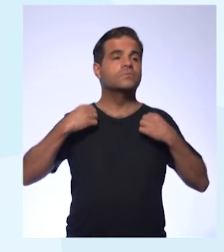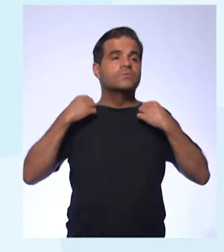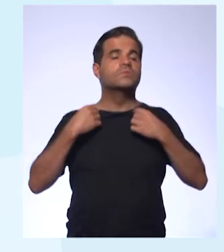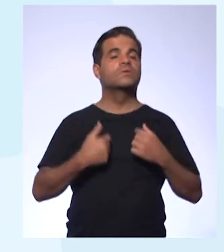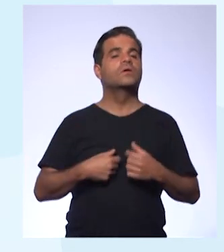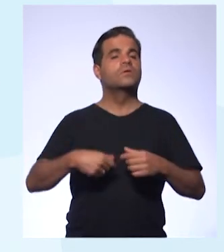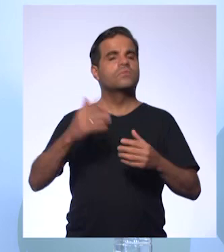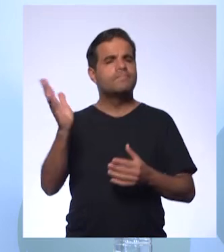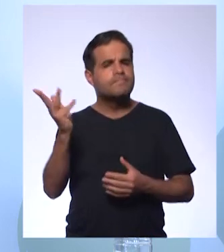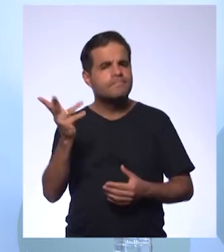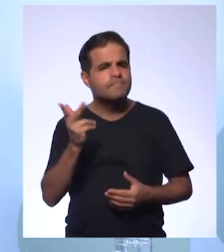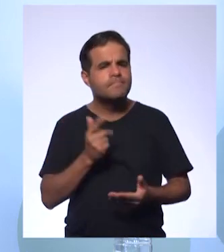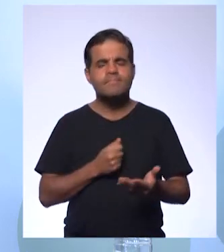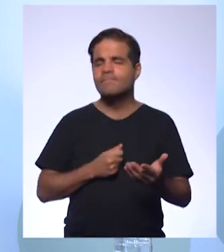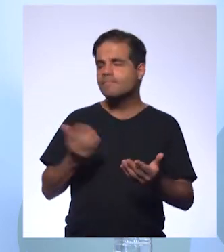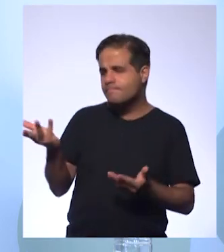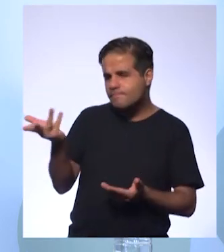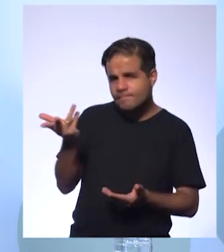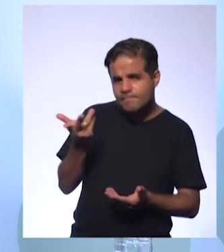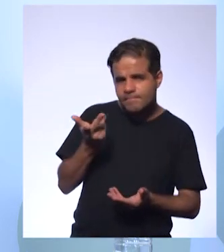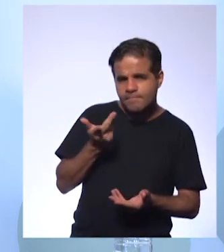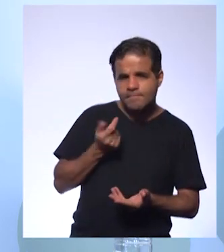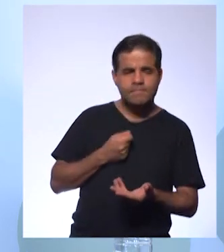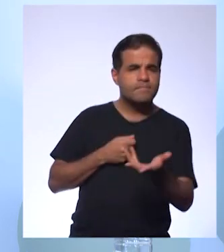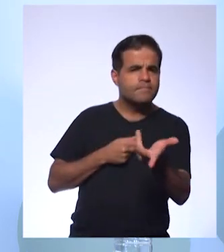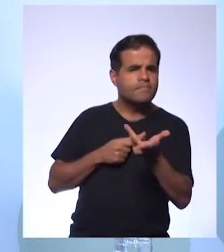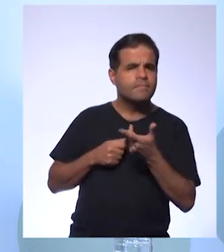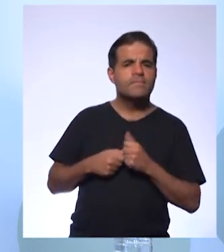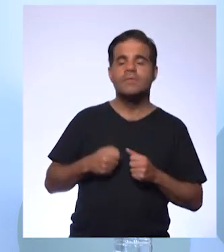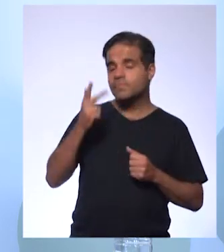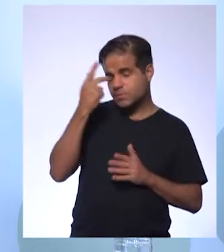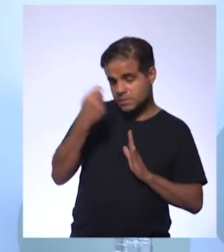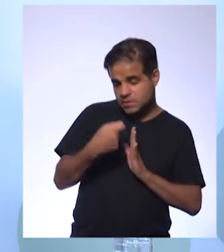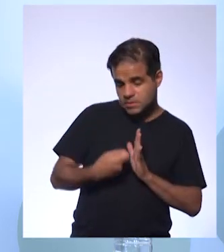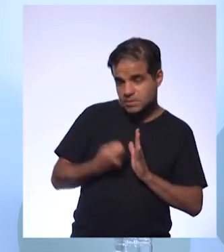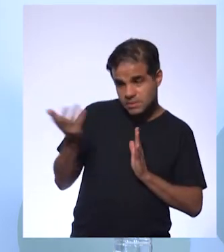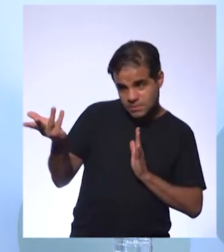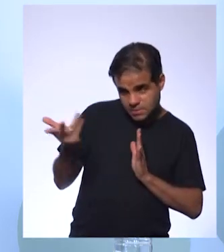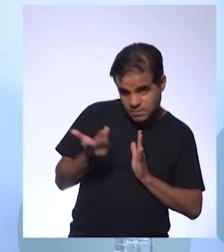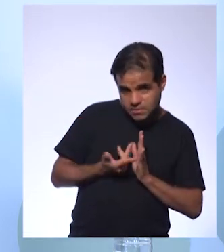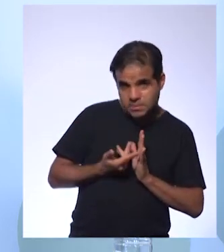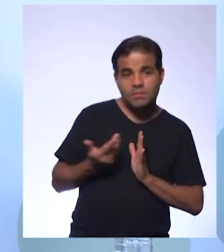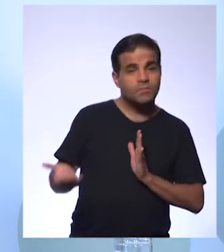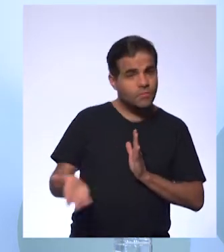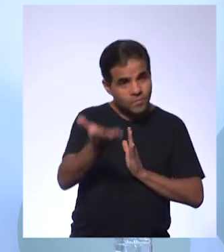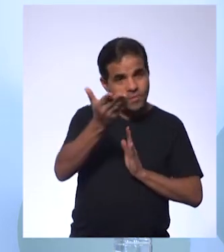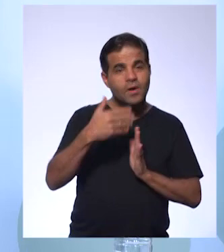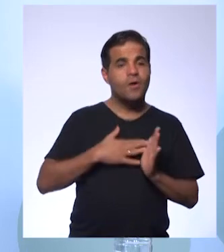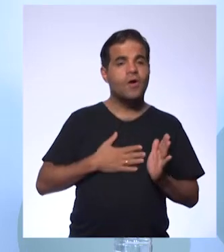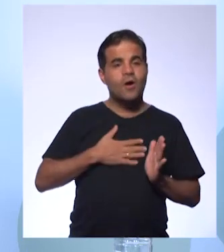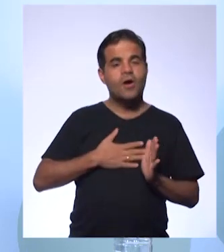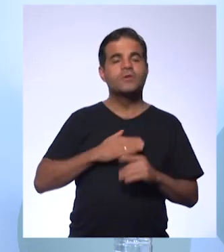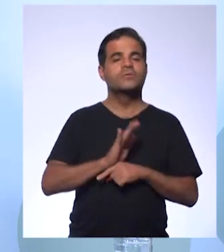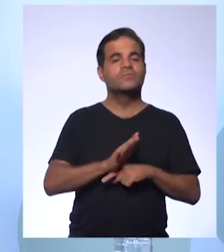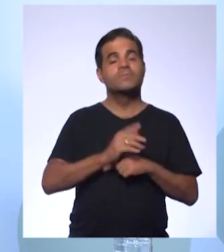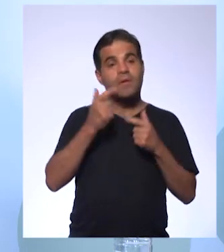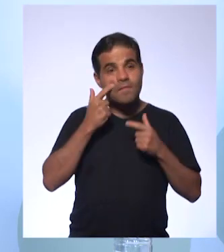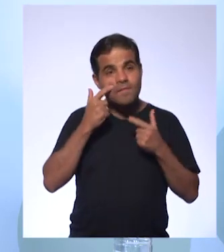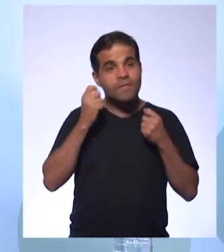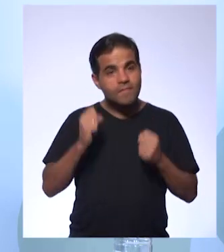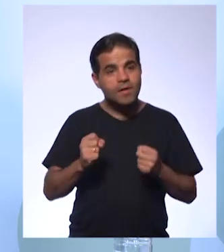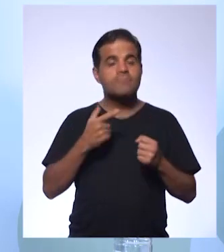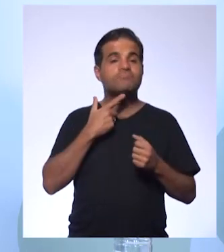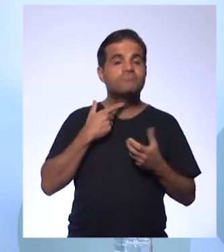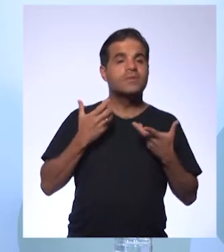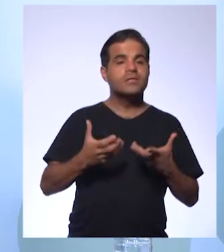estou persuadindo o meu leitor, a pessoa que está escrevendo, ela está persuadindo o leitor para que goste do filme, para que queira assistir, para que fique